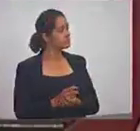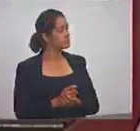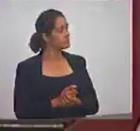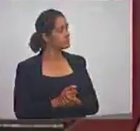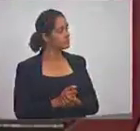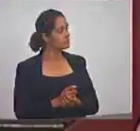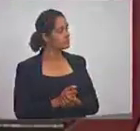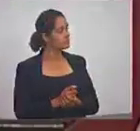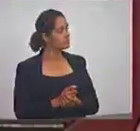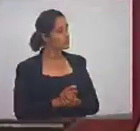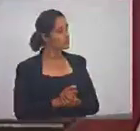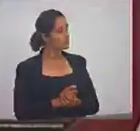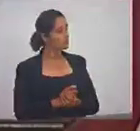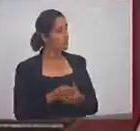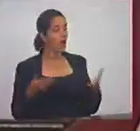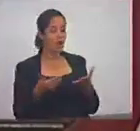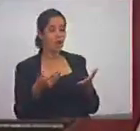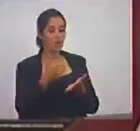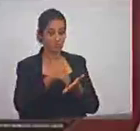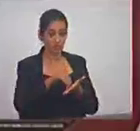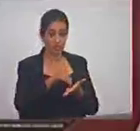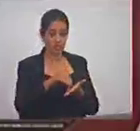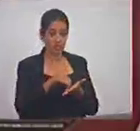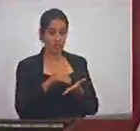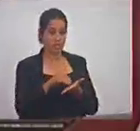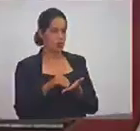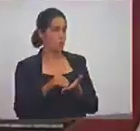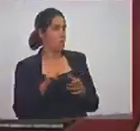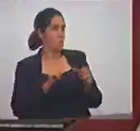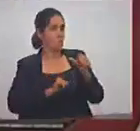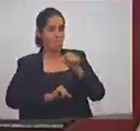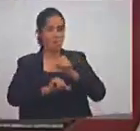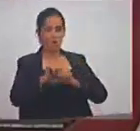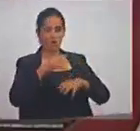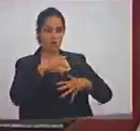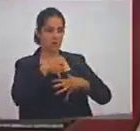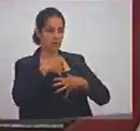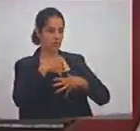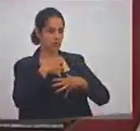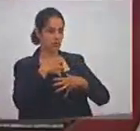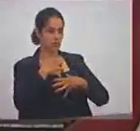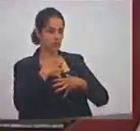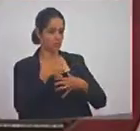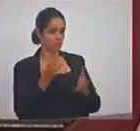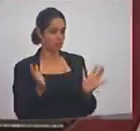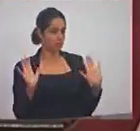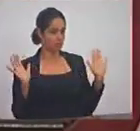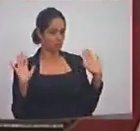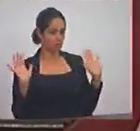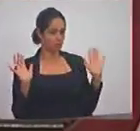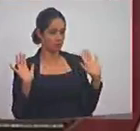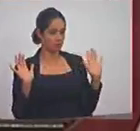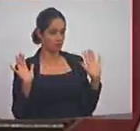se ganha um cargo, muda-se tudo. Né? É como eu não gosto de me colocar